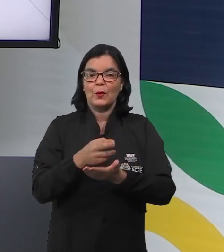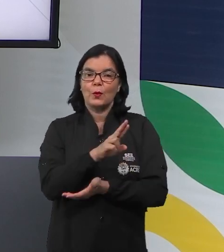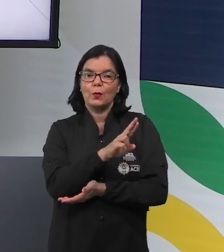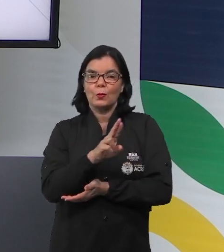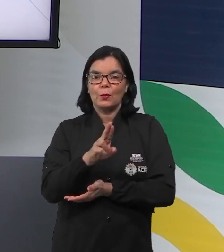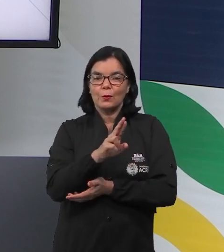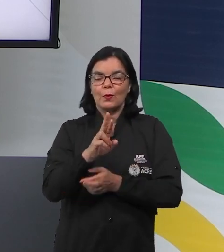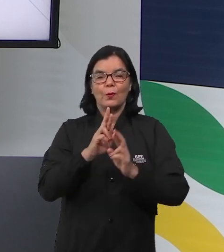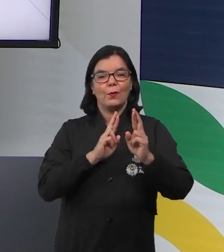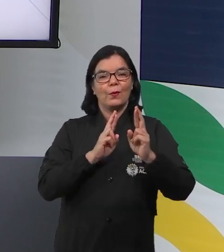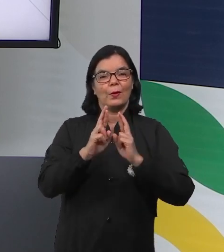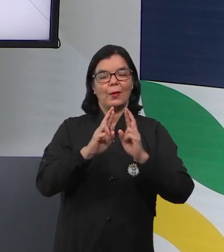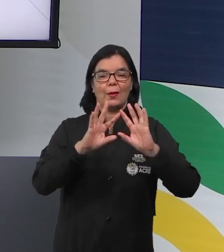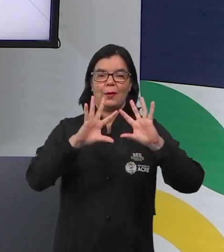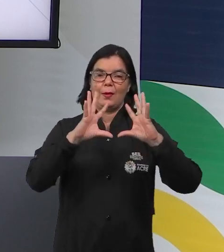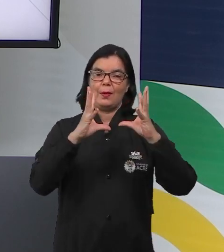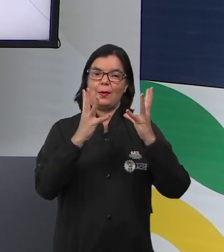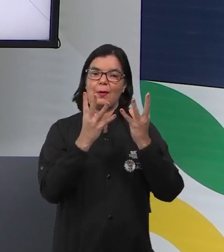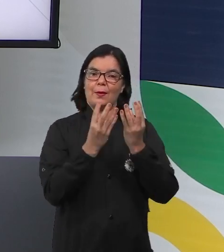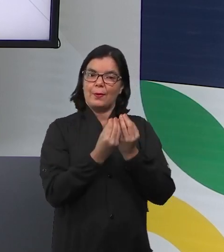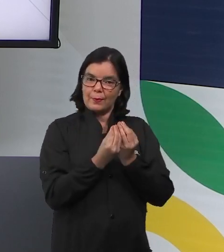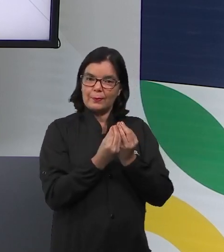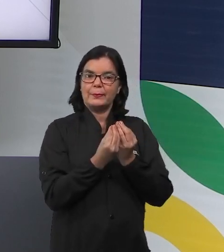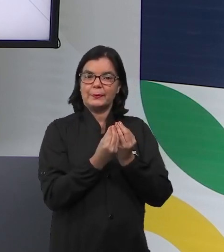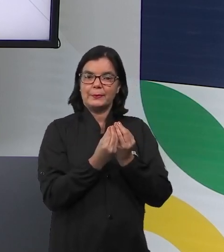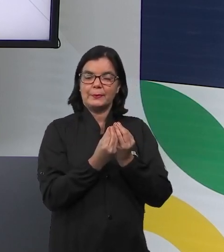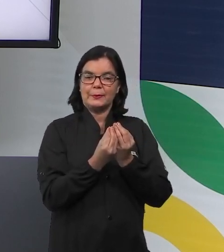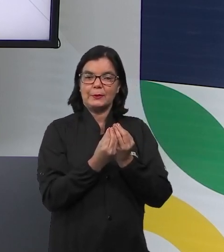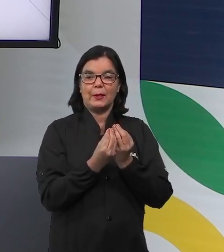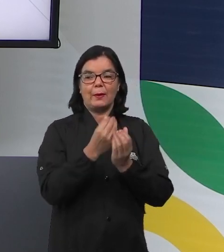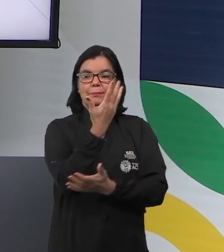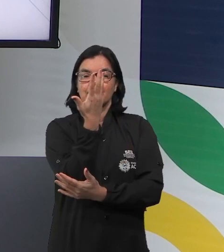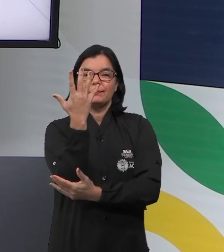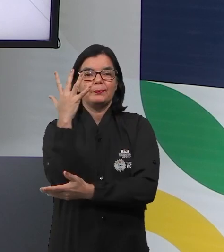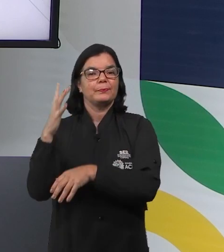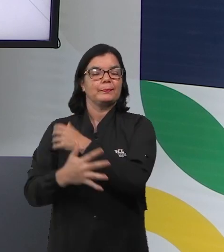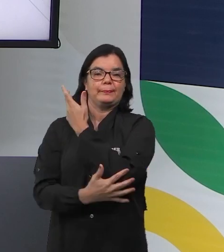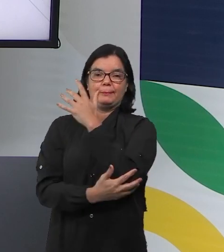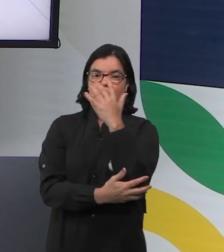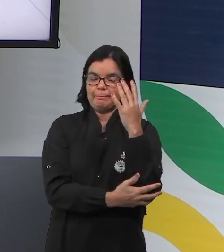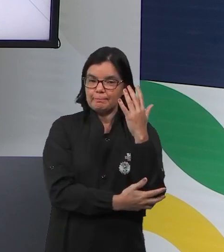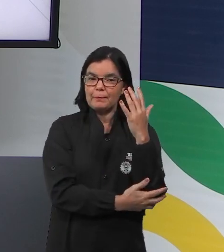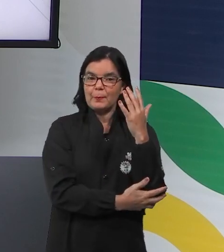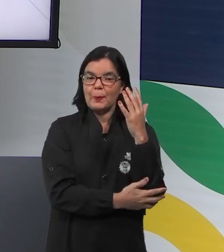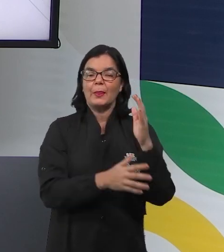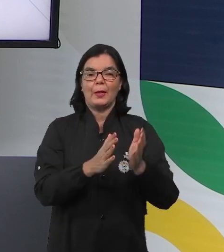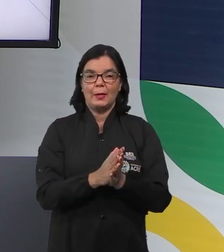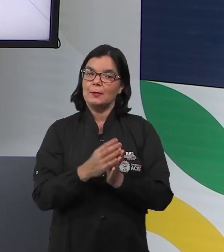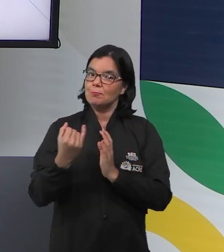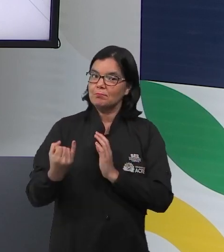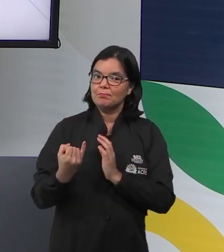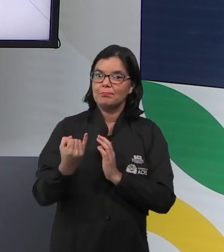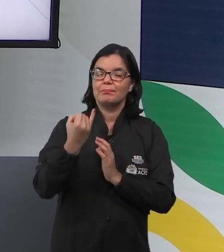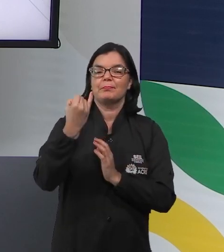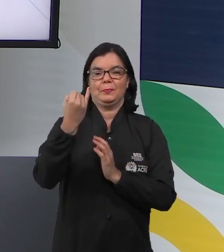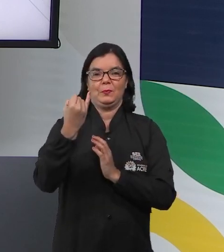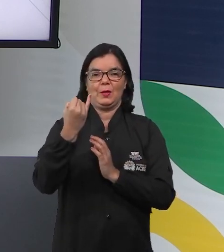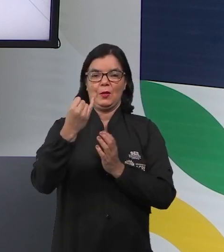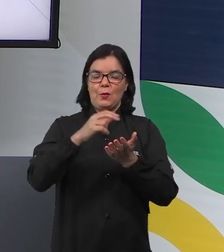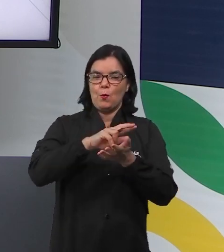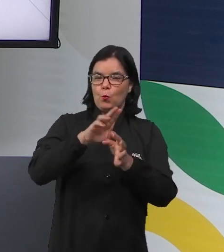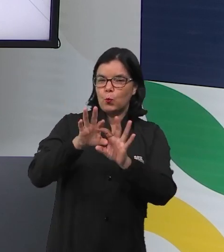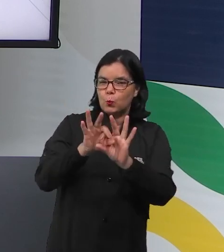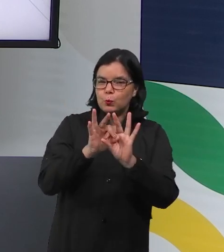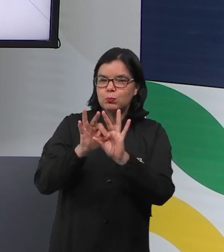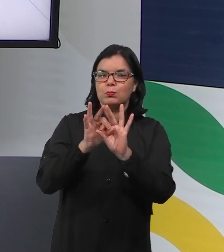de relações ecológicas. A natureza, ela é um sistema grande,